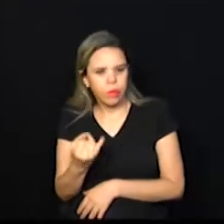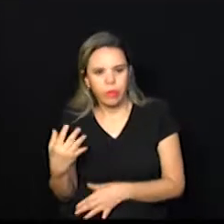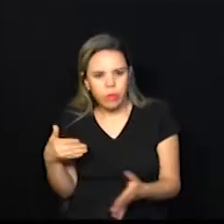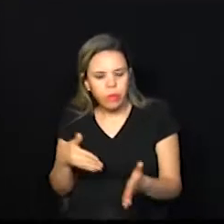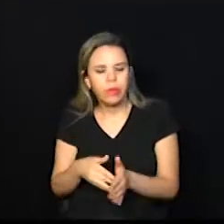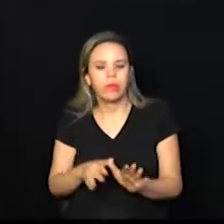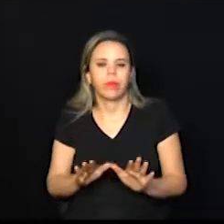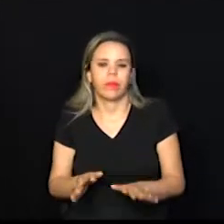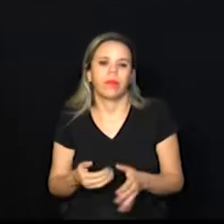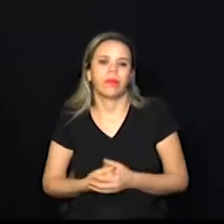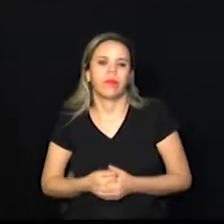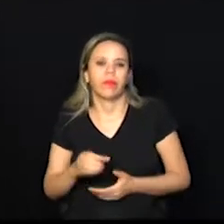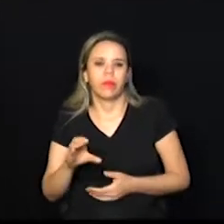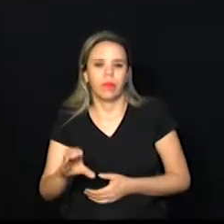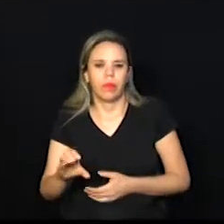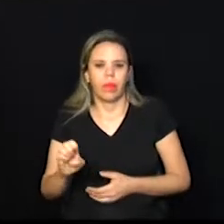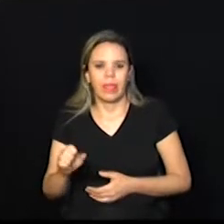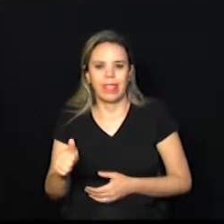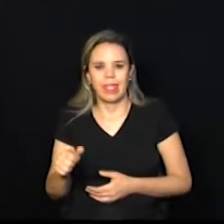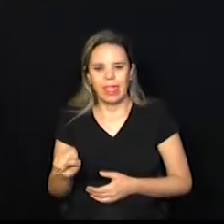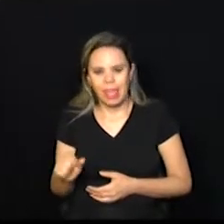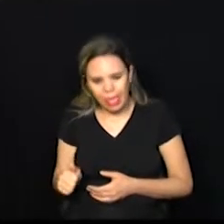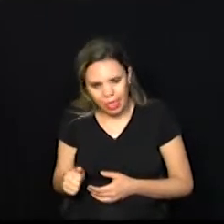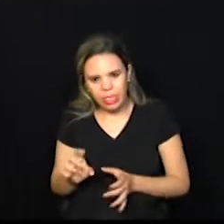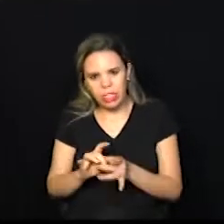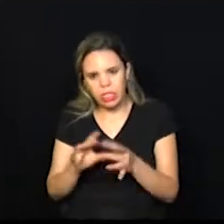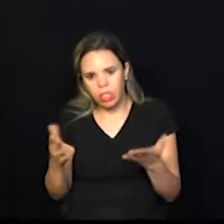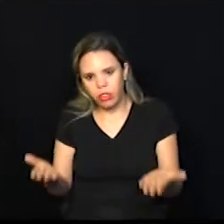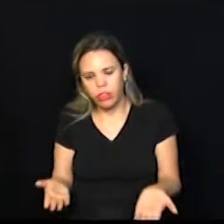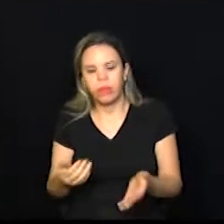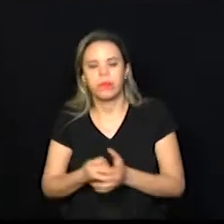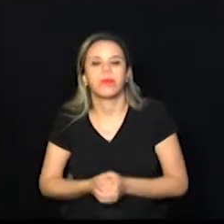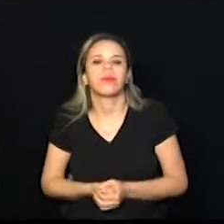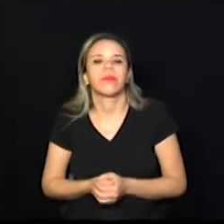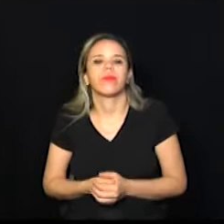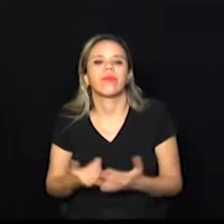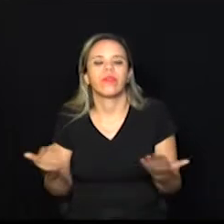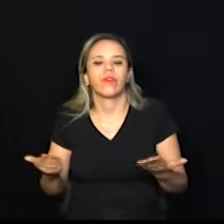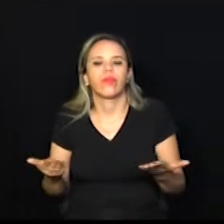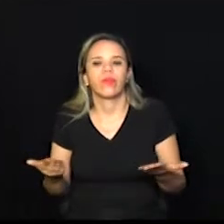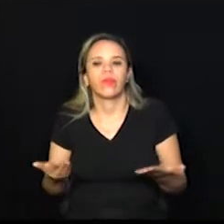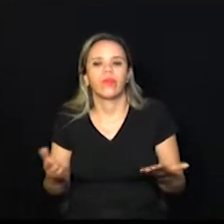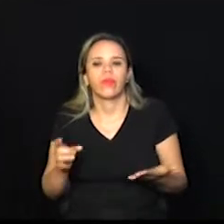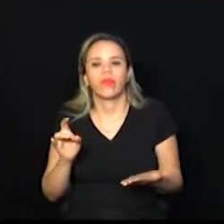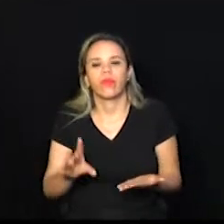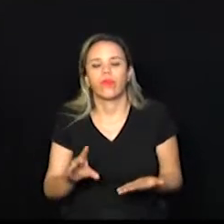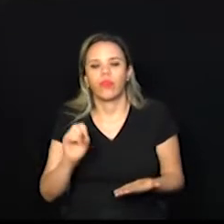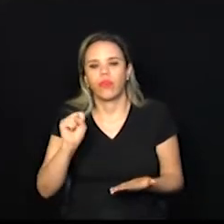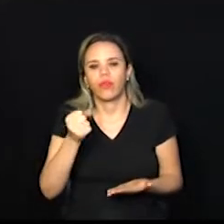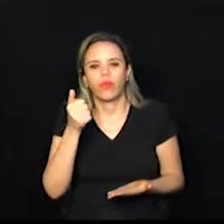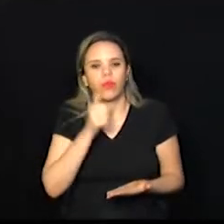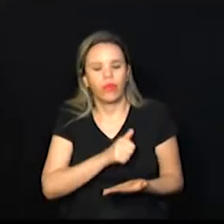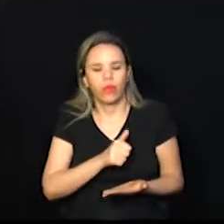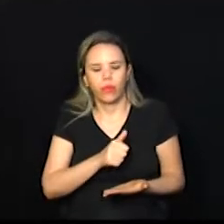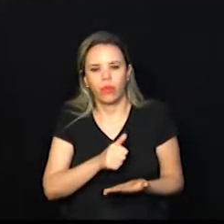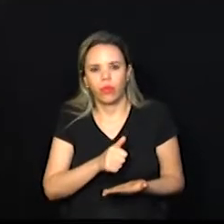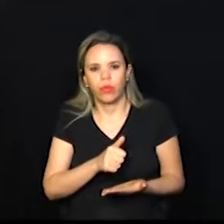isso, tá? O SEASA deixa para a gente à disposição, mas hoje são só apenas 8 mulheres que têm